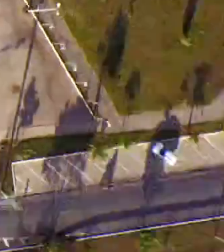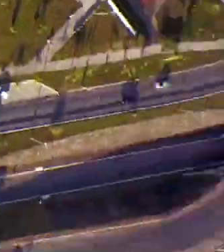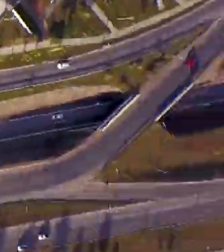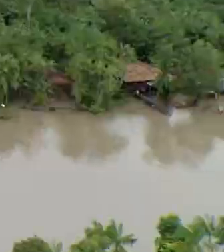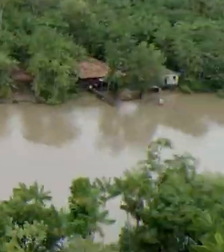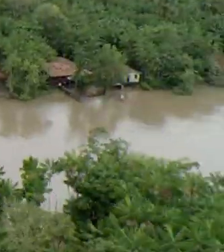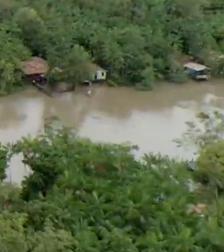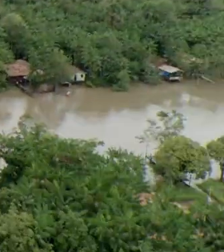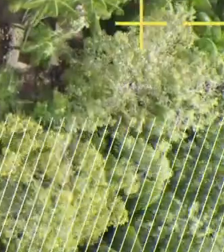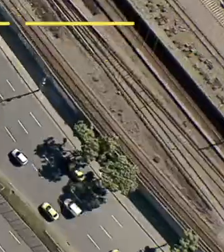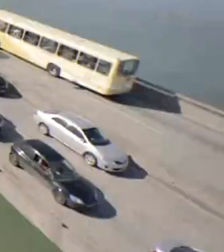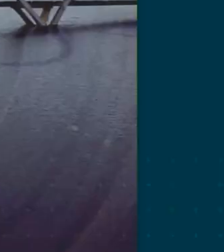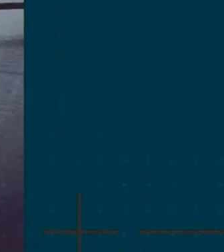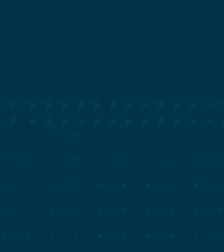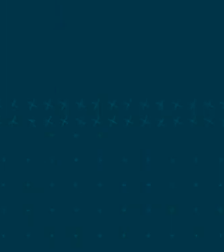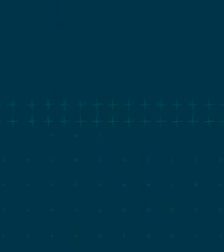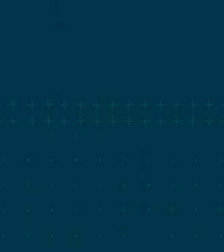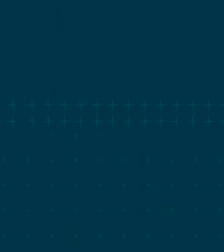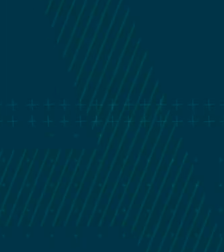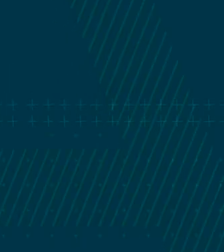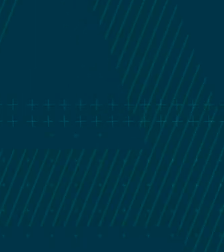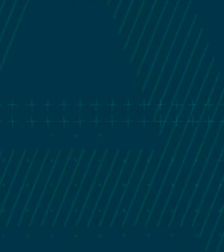E aí